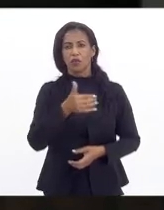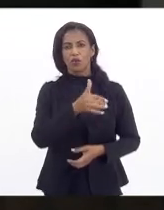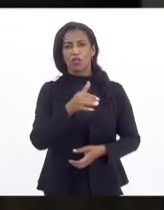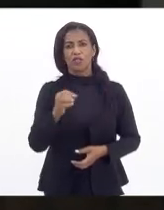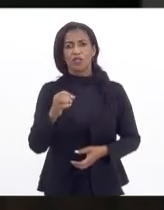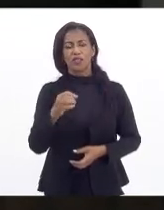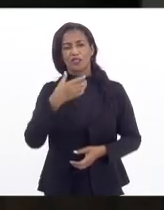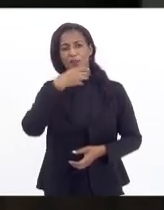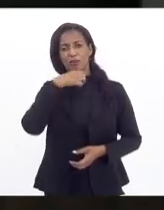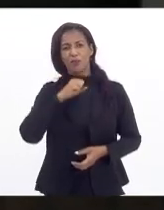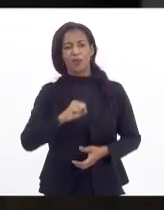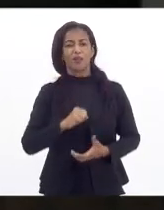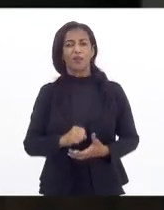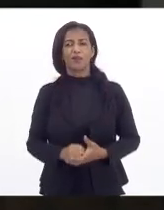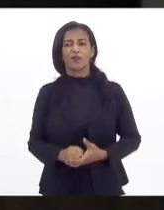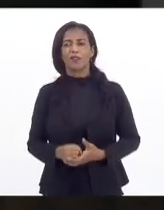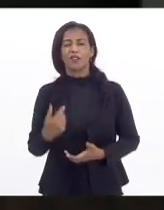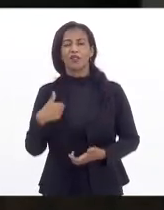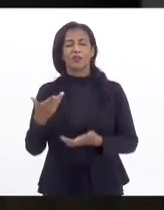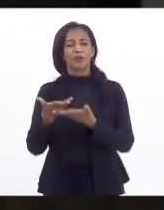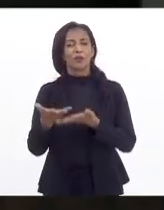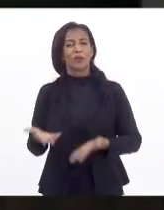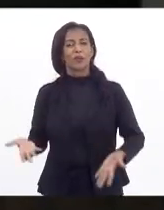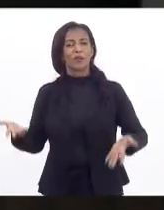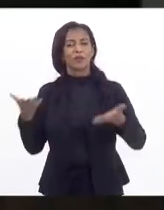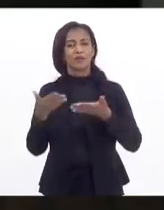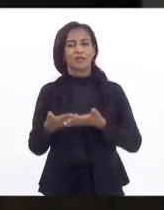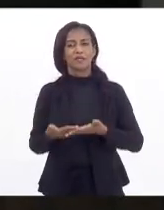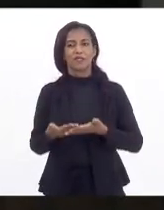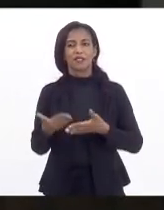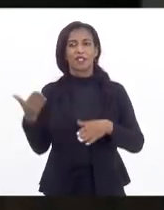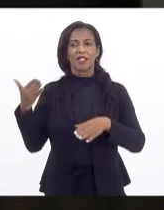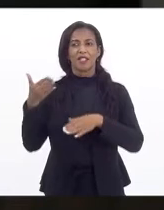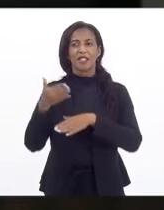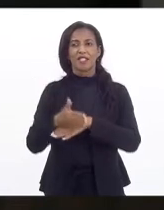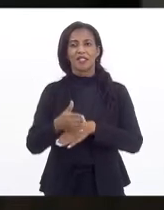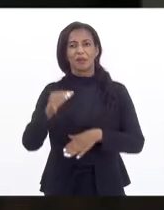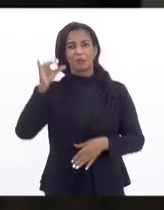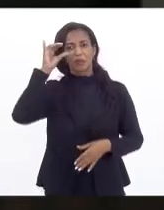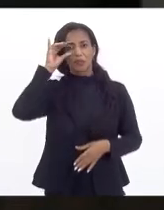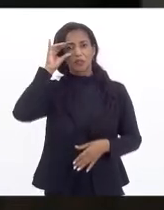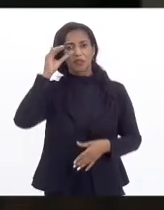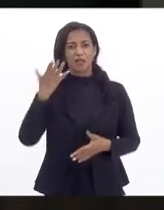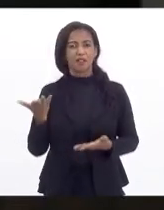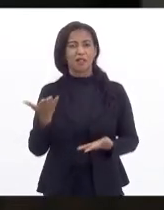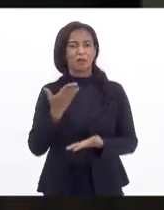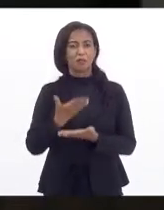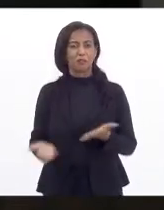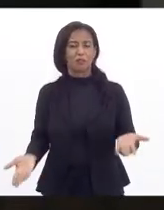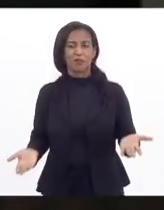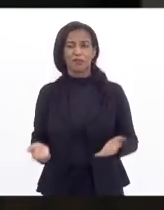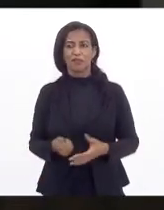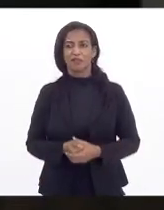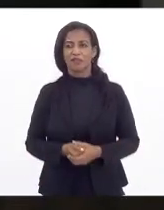do Paulo Freire, fiz uma homenagem, invadiram o meu Instagram e eu não consigo voltar com ele até hoje.